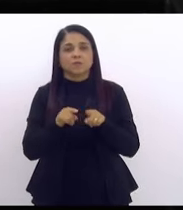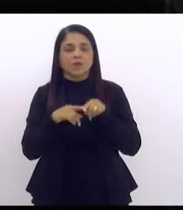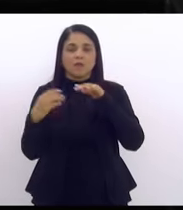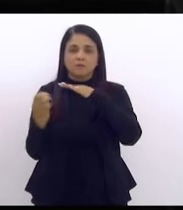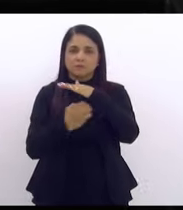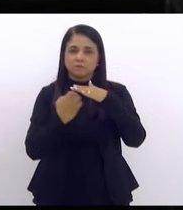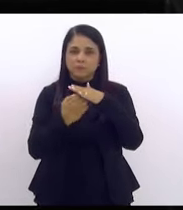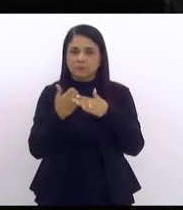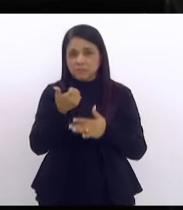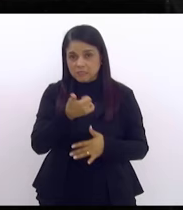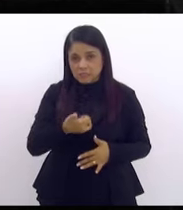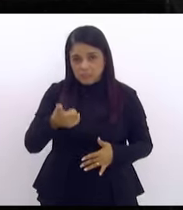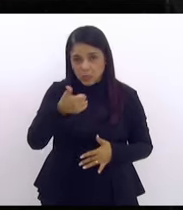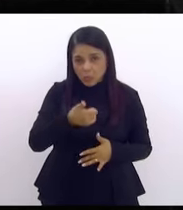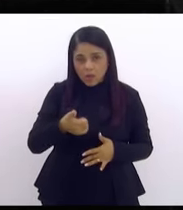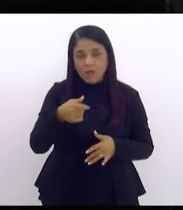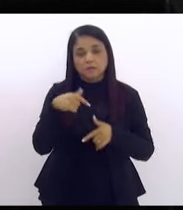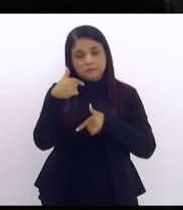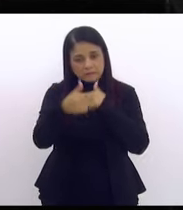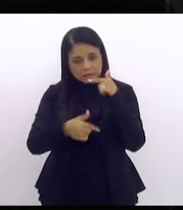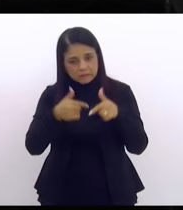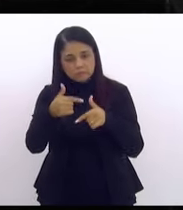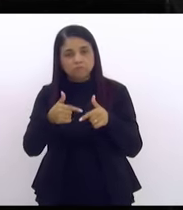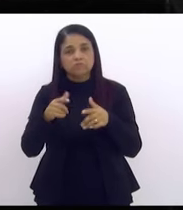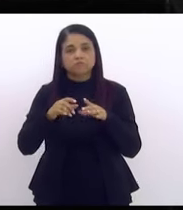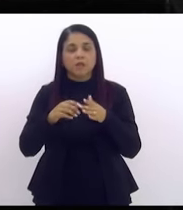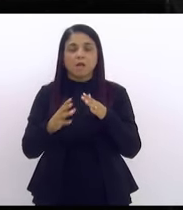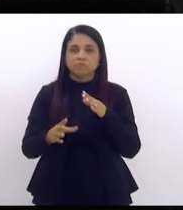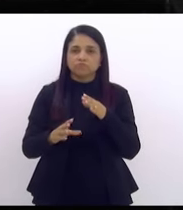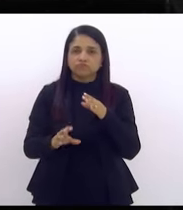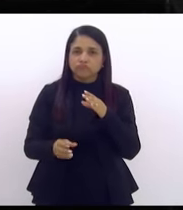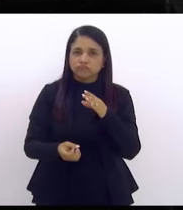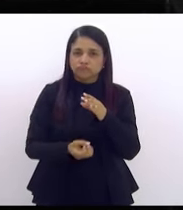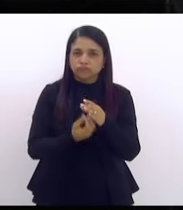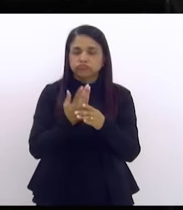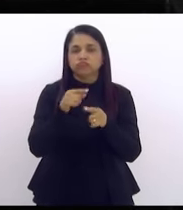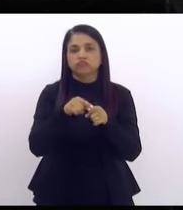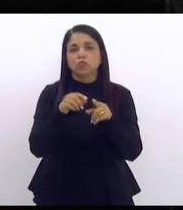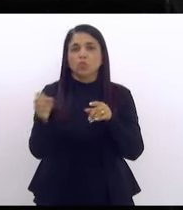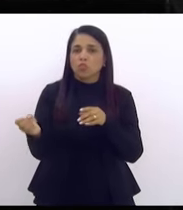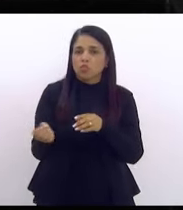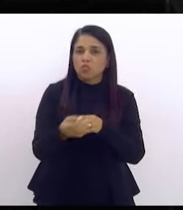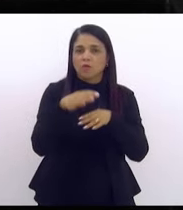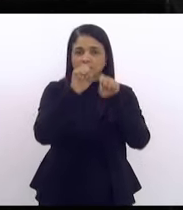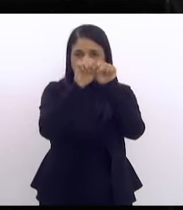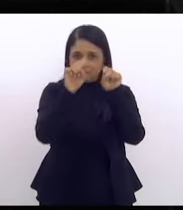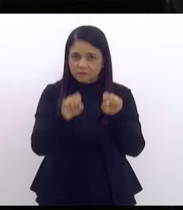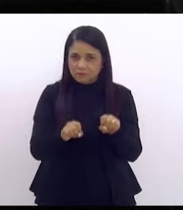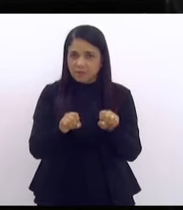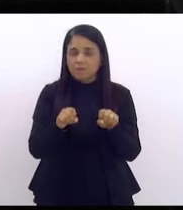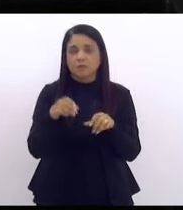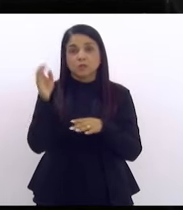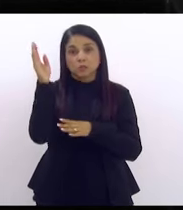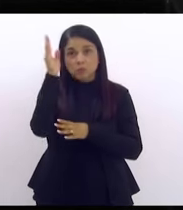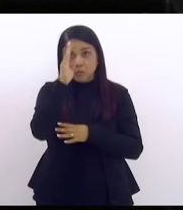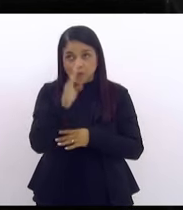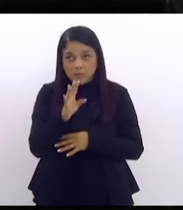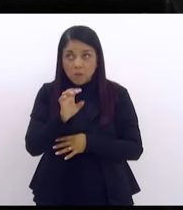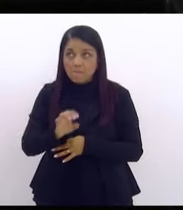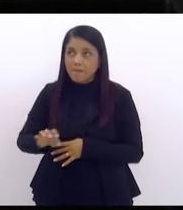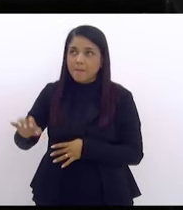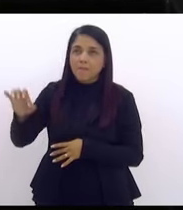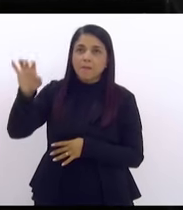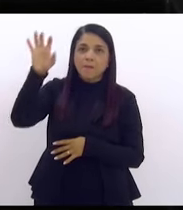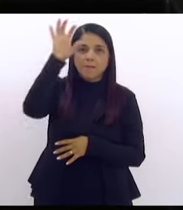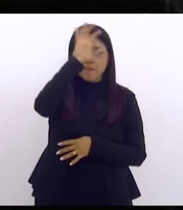celular, elas estão trabalhando no implemento desse novo sistema que vai se dar em todo o Brasil, mas isso